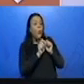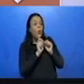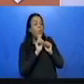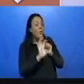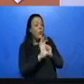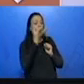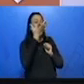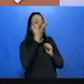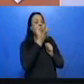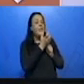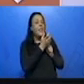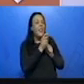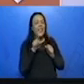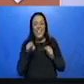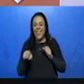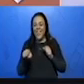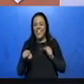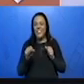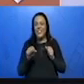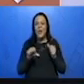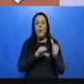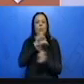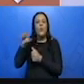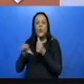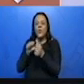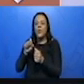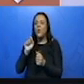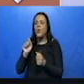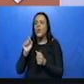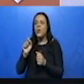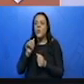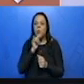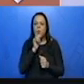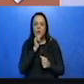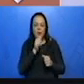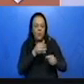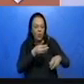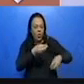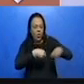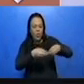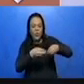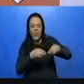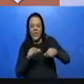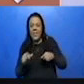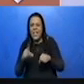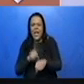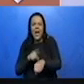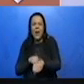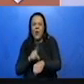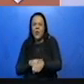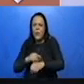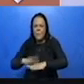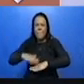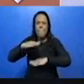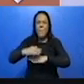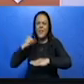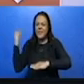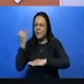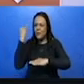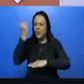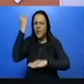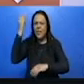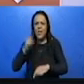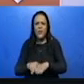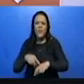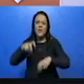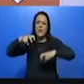acontecer. Ou então ele muda. Por exemplo, o que a novela faz? Todos os dias, a hora que ele chega no momento do clímax, aquela hora que você esperou o episódio